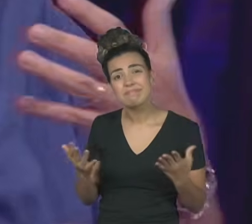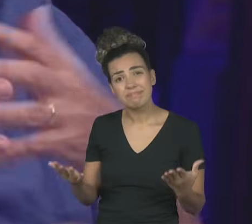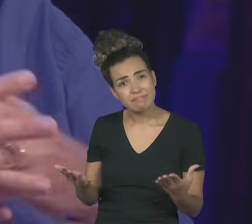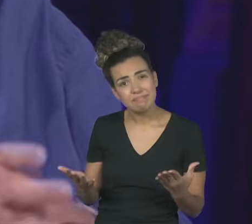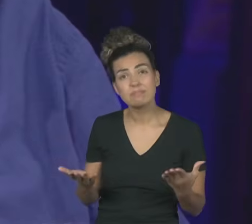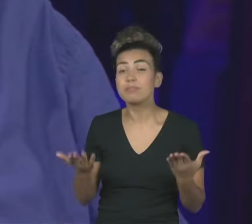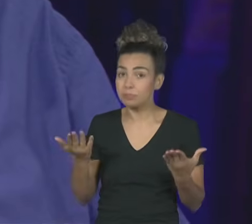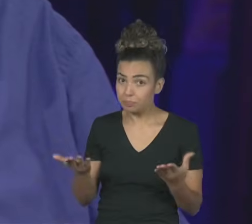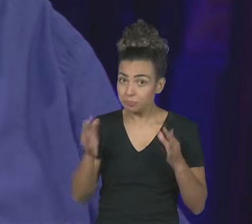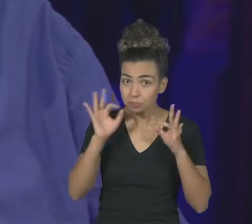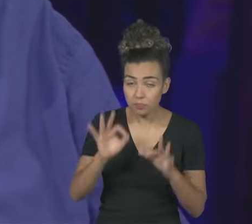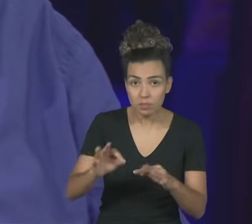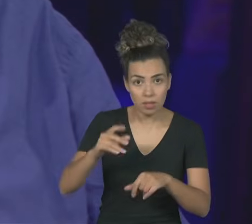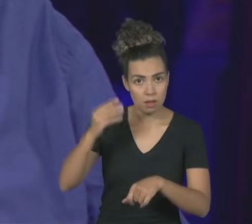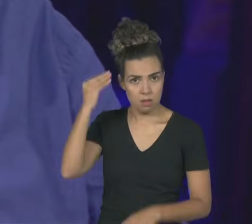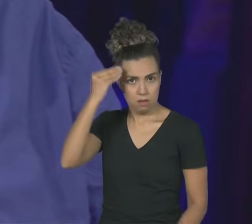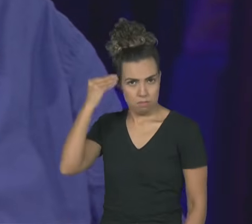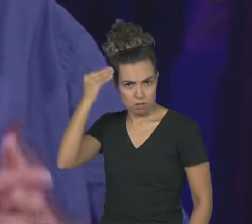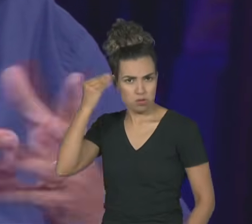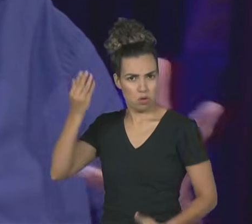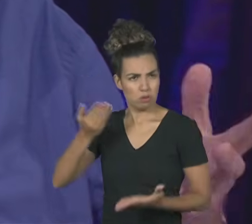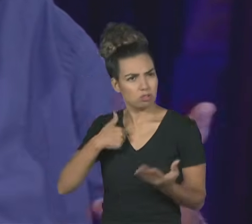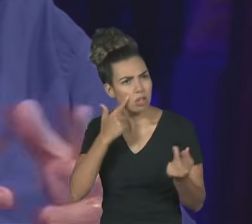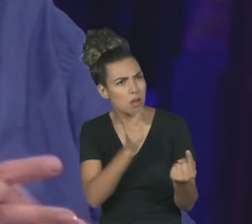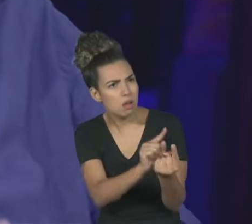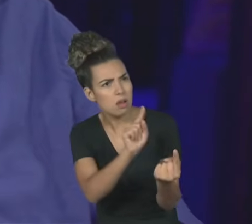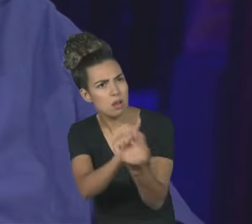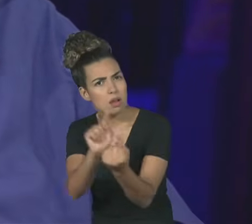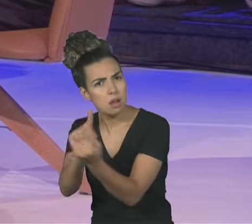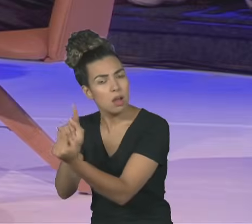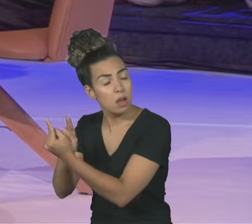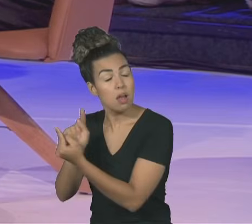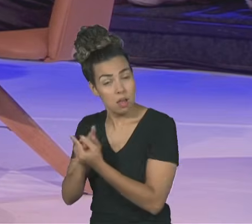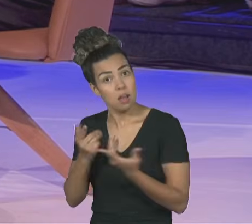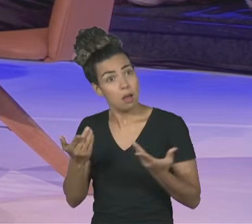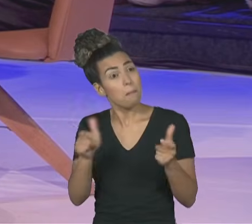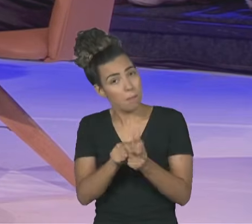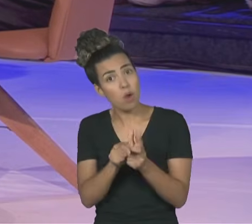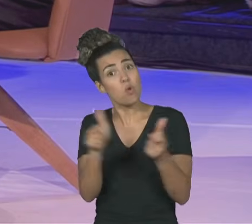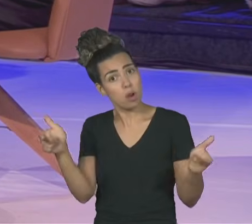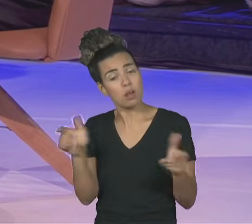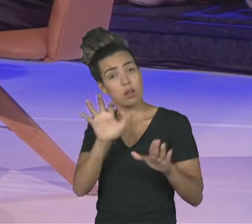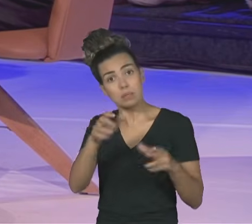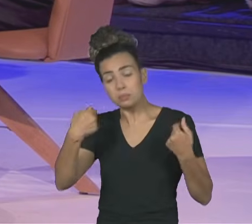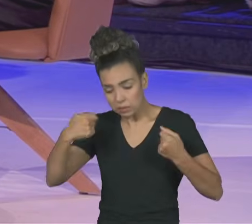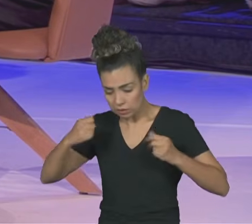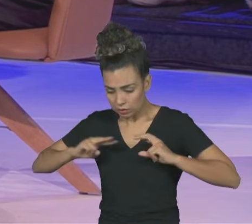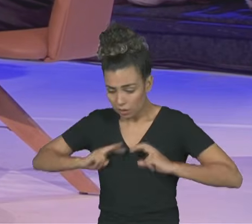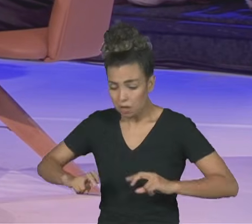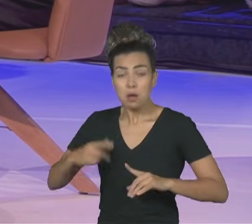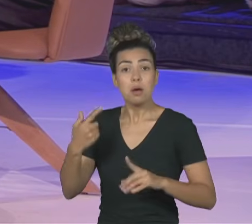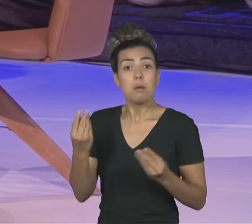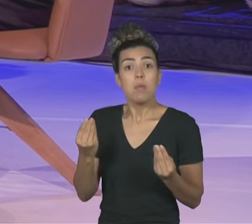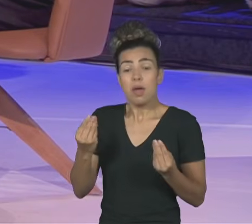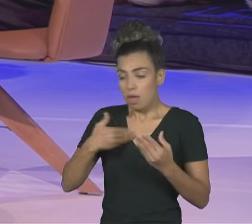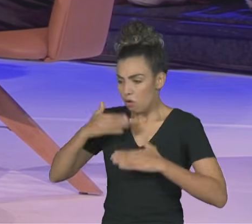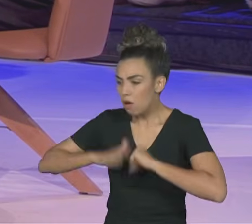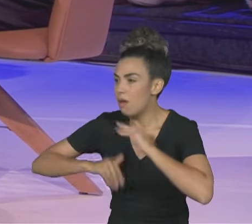análise, escutando as pessoas, deflacionar isso. Né? Isso fala do desejo dos pais, mas